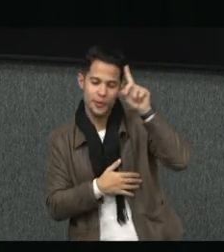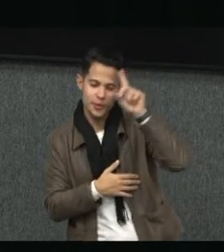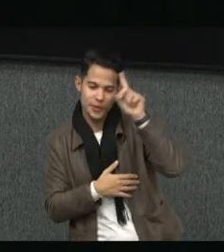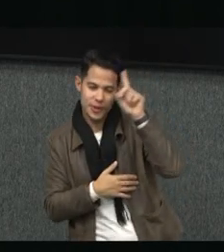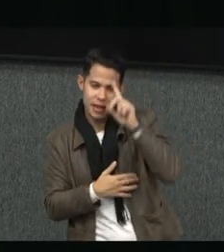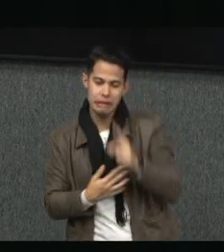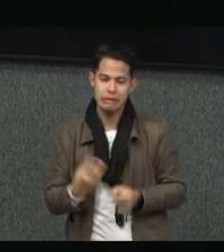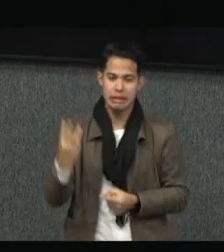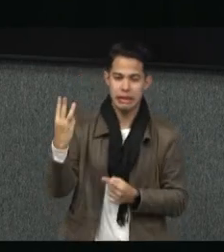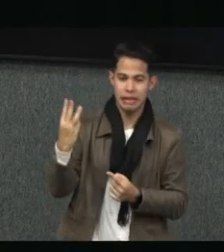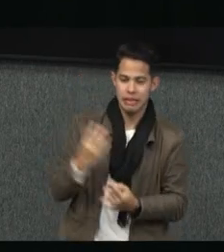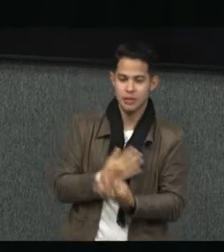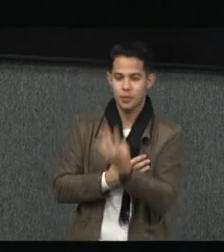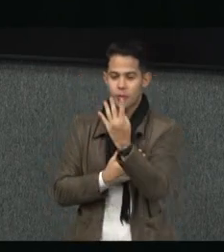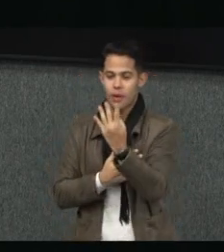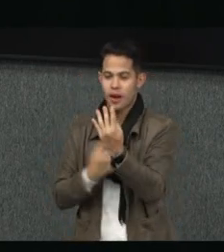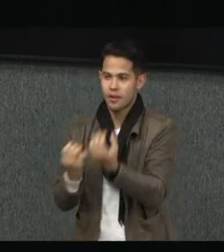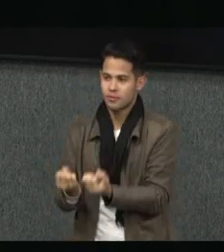elevado na nossa região.